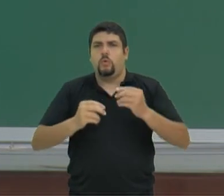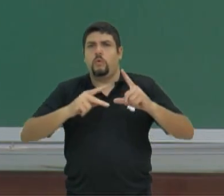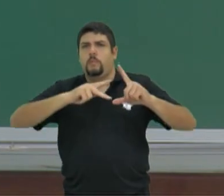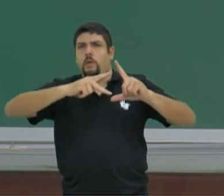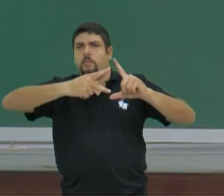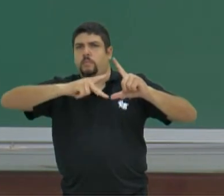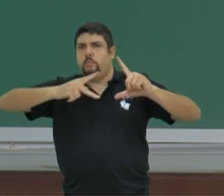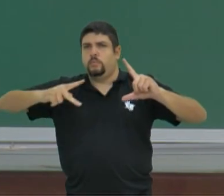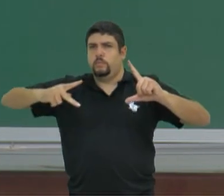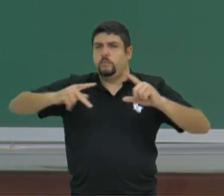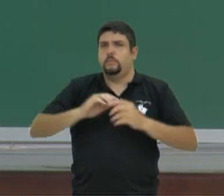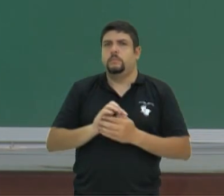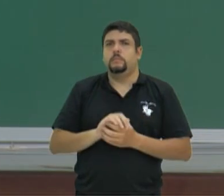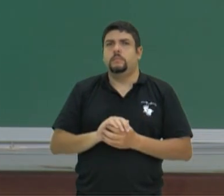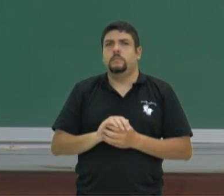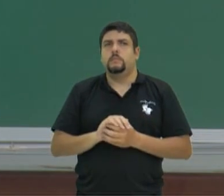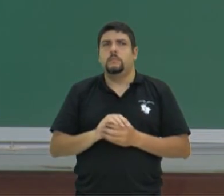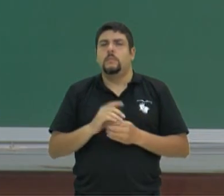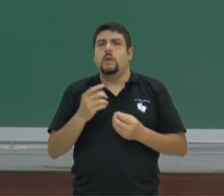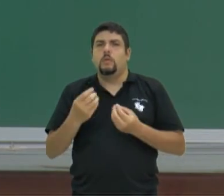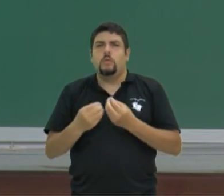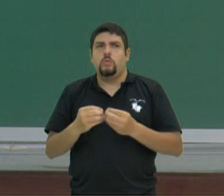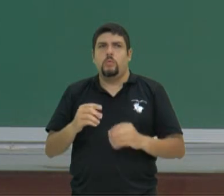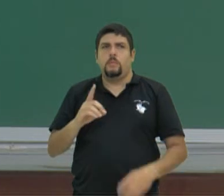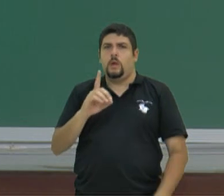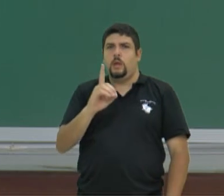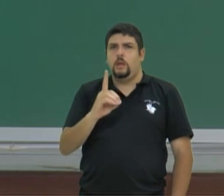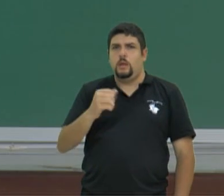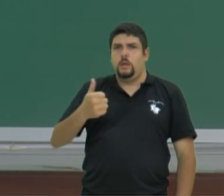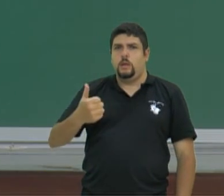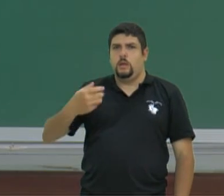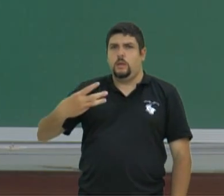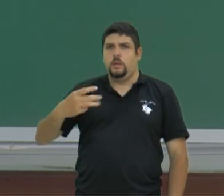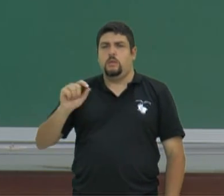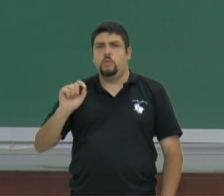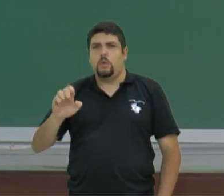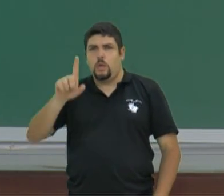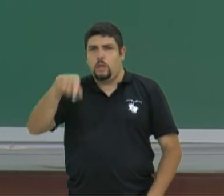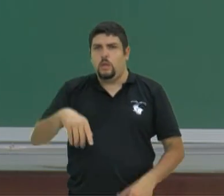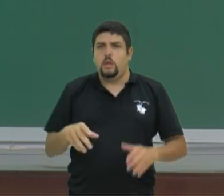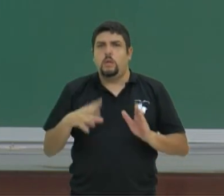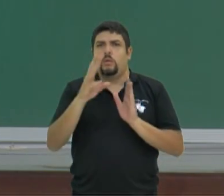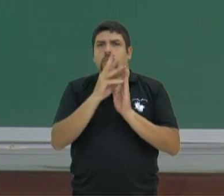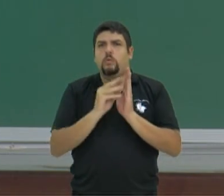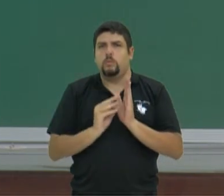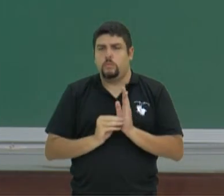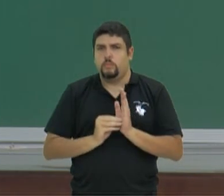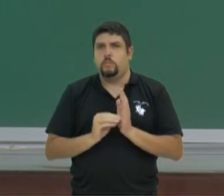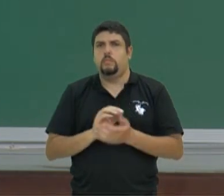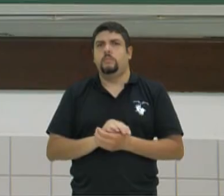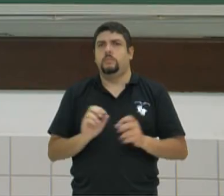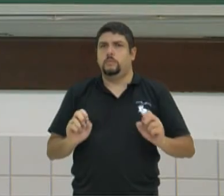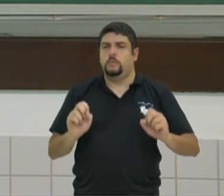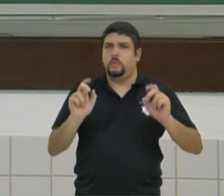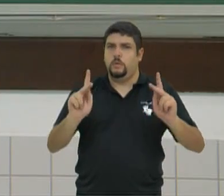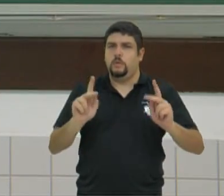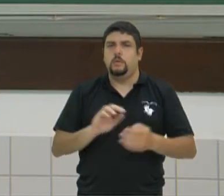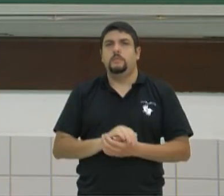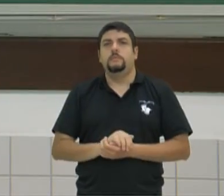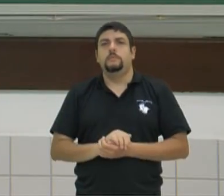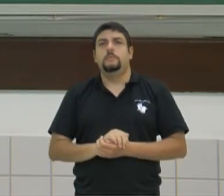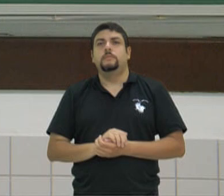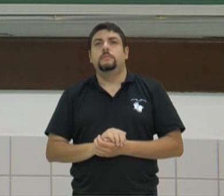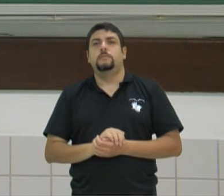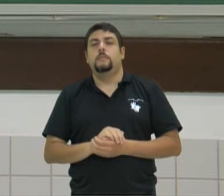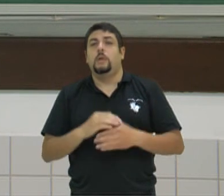é o descritor, né? O descritor número 13. Nós vamos trabalhar esse contexto, esse conteúdo. Beleza?